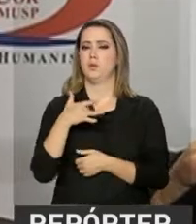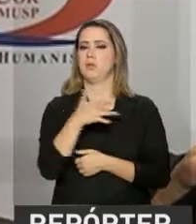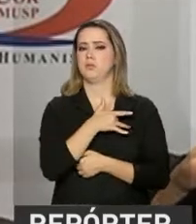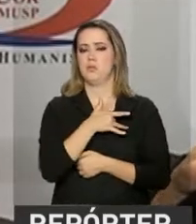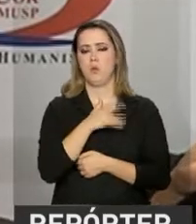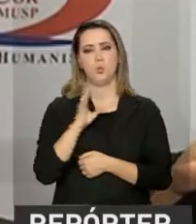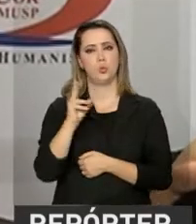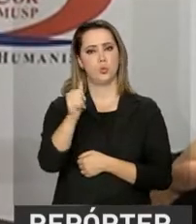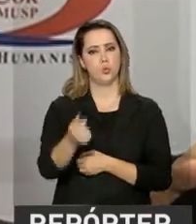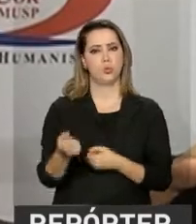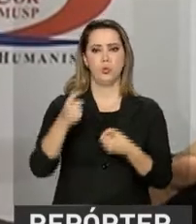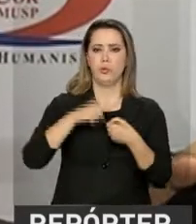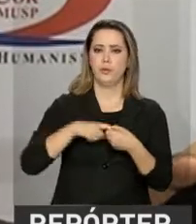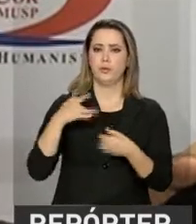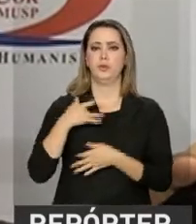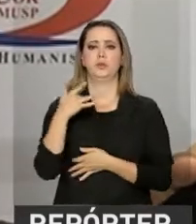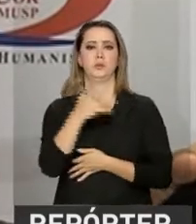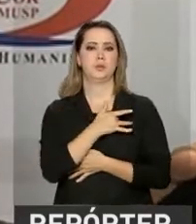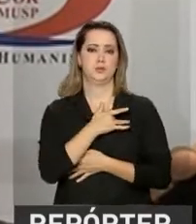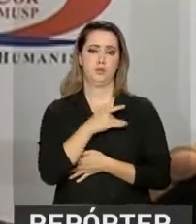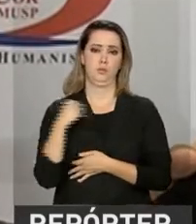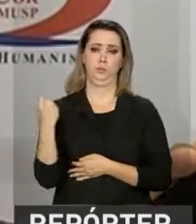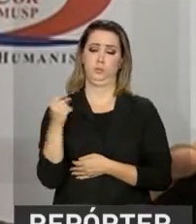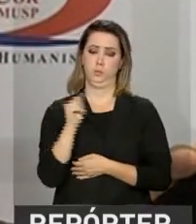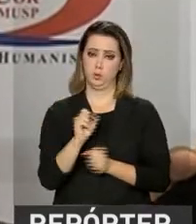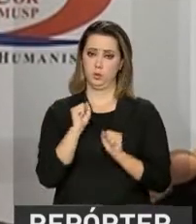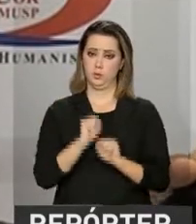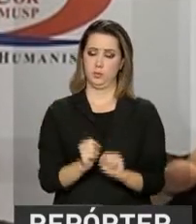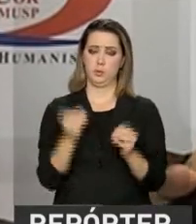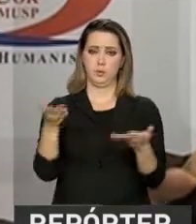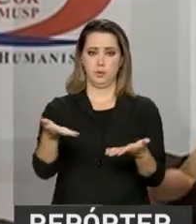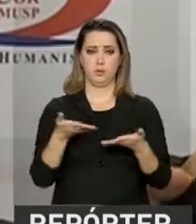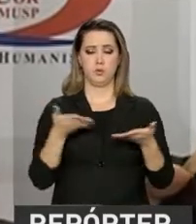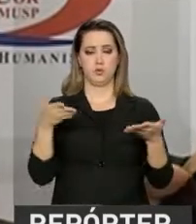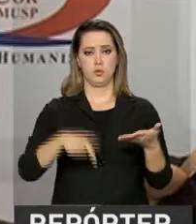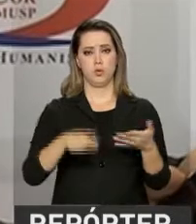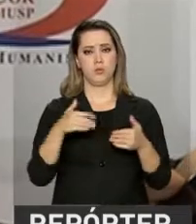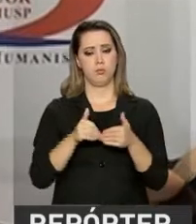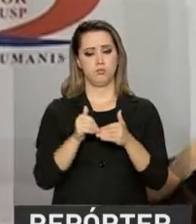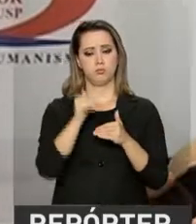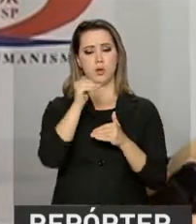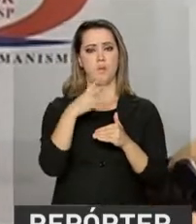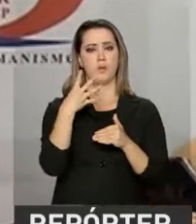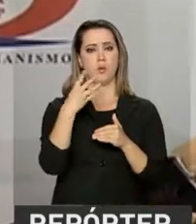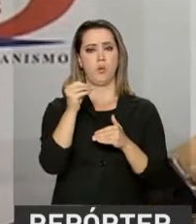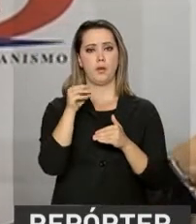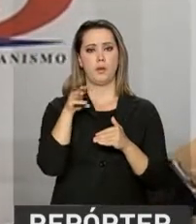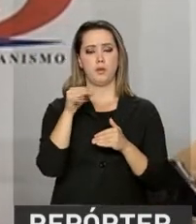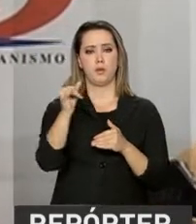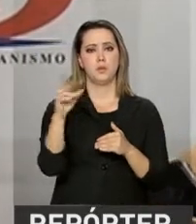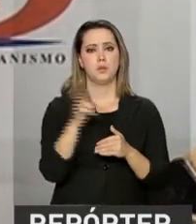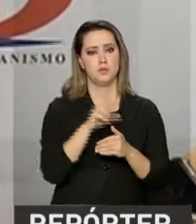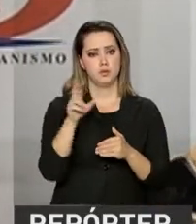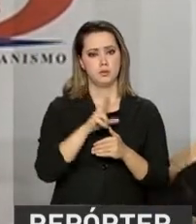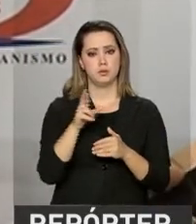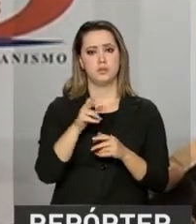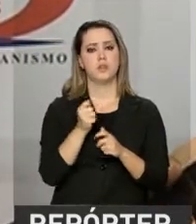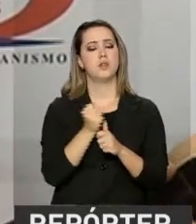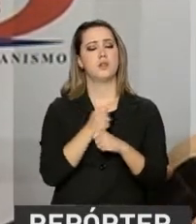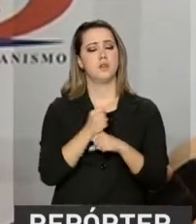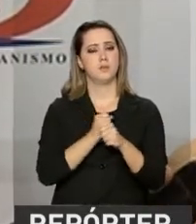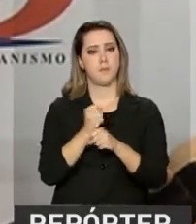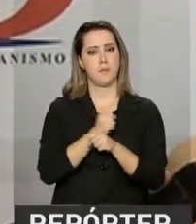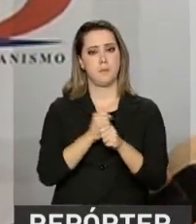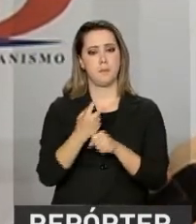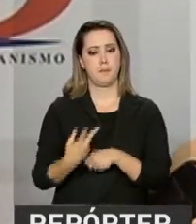é reinvestido no sus isso nos permitiu ir hoje aqui aumentar em 40 milhões de reais por ano o financiamento de